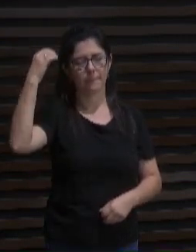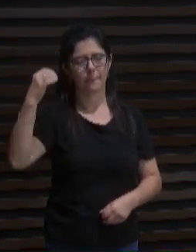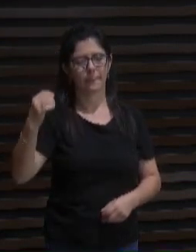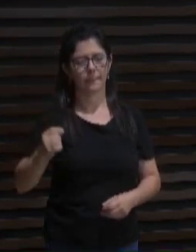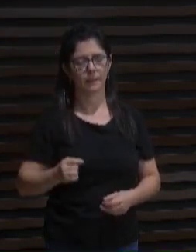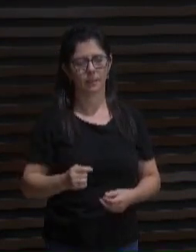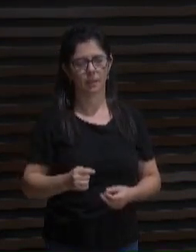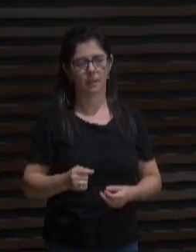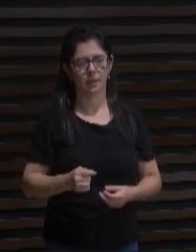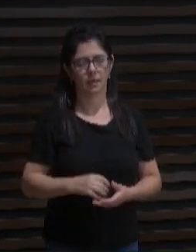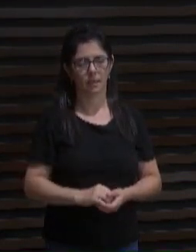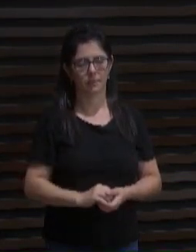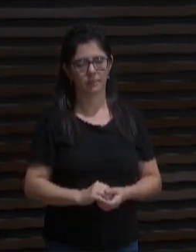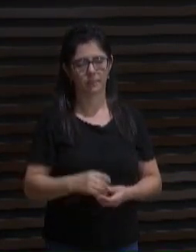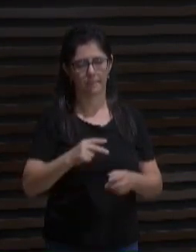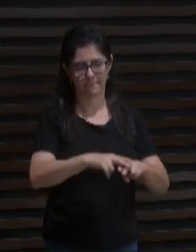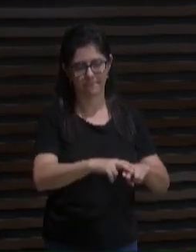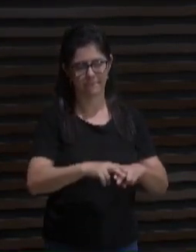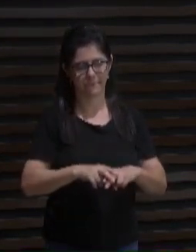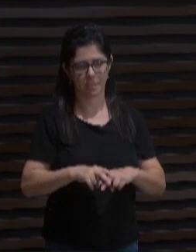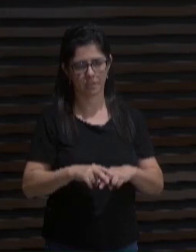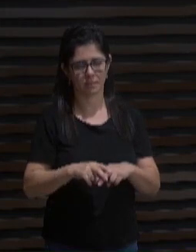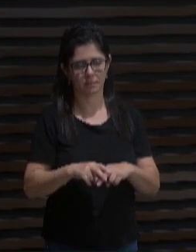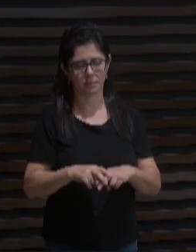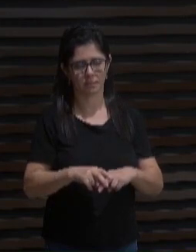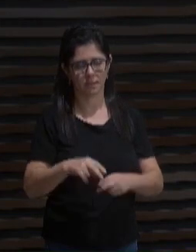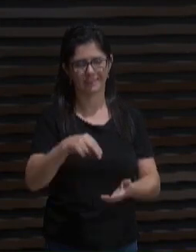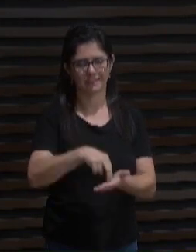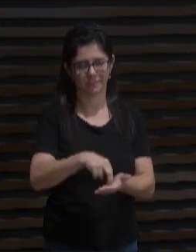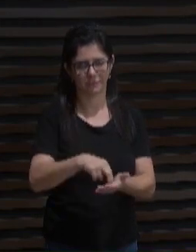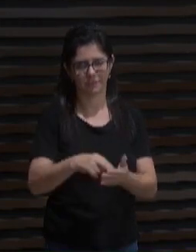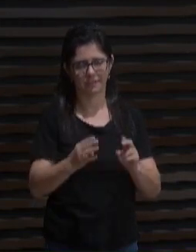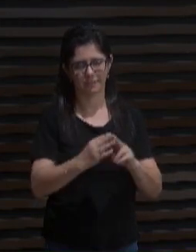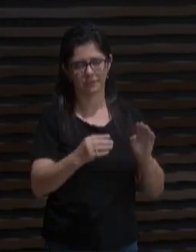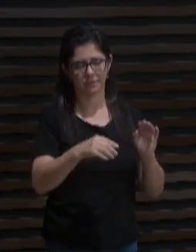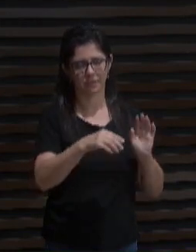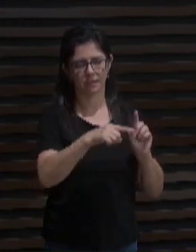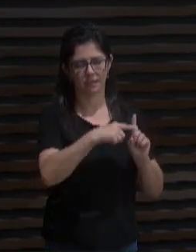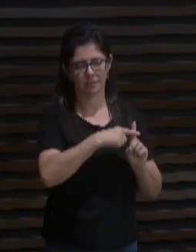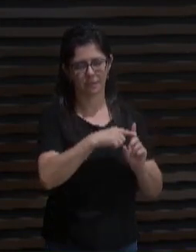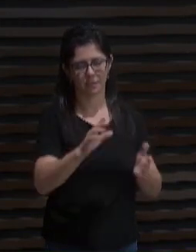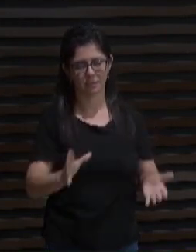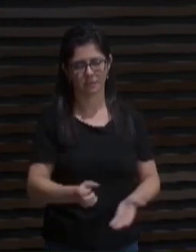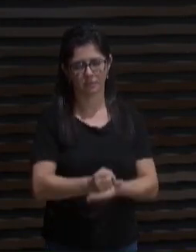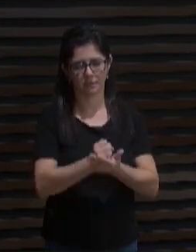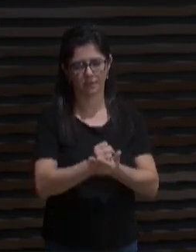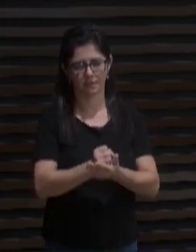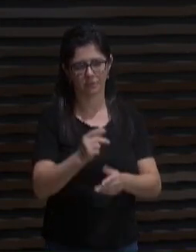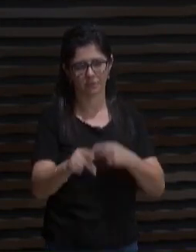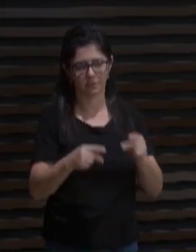para a edificação da igreja e para a salvação daqueles que ainda não foram abertos os olhos. E que Cristo